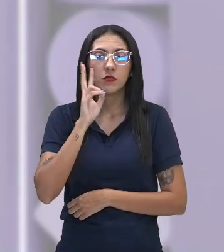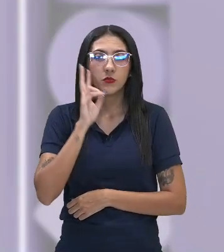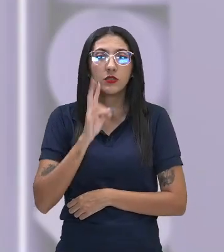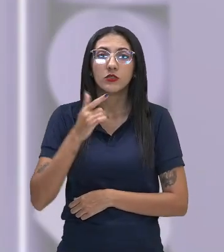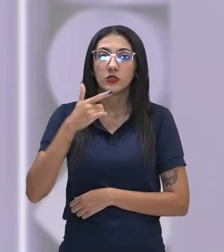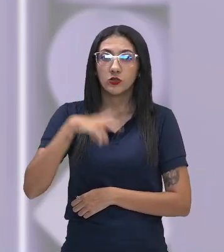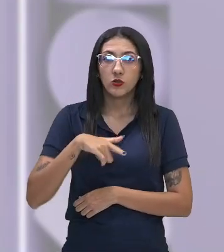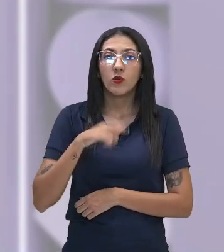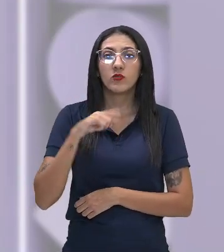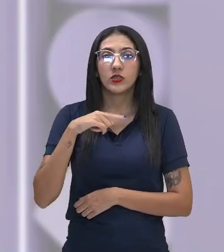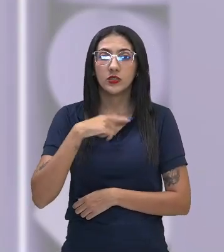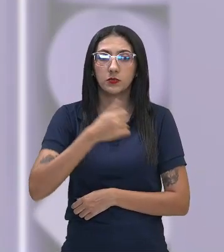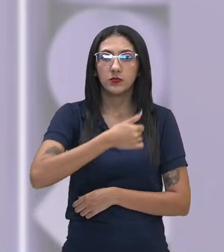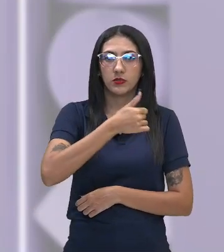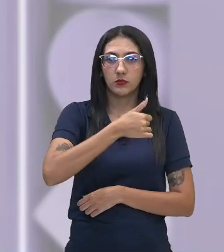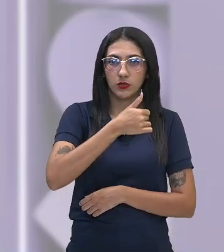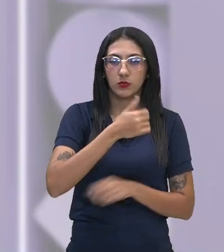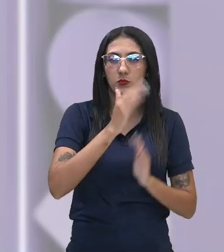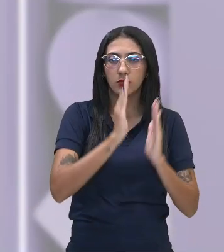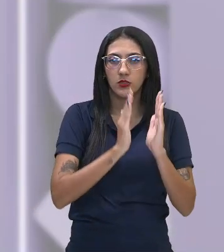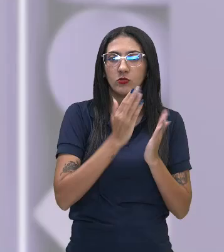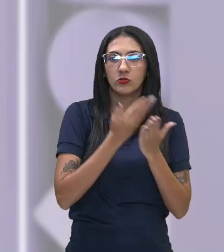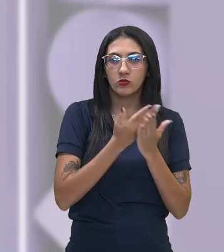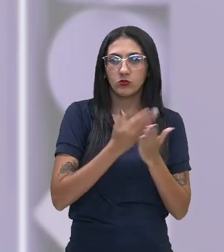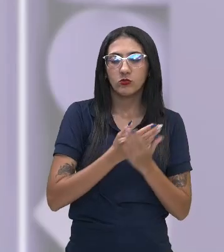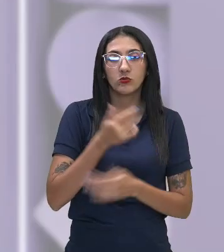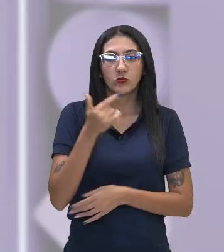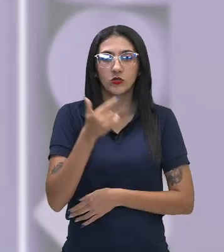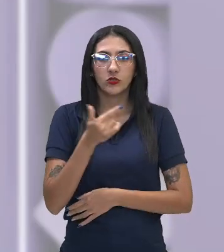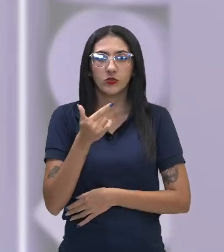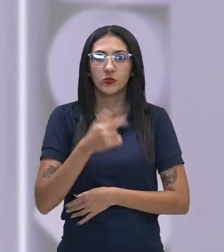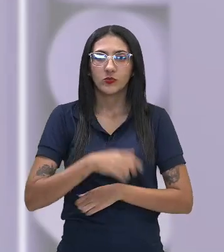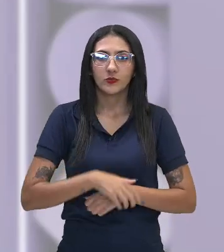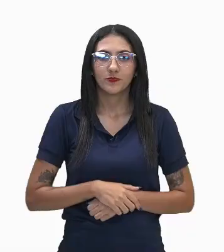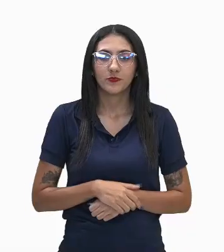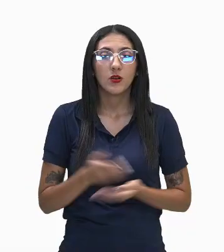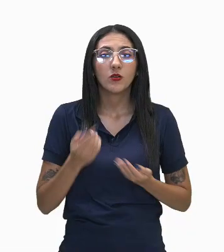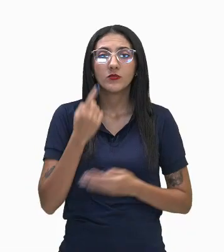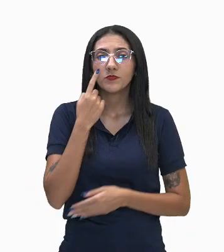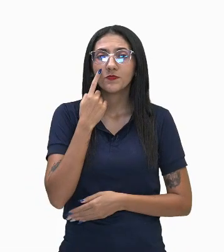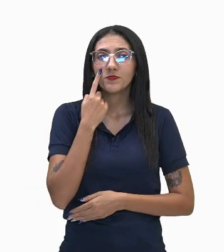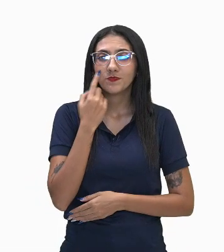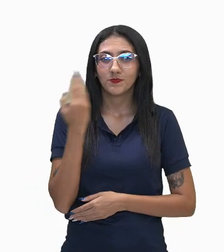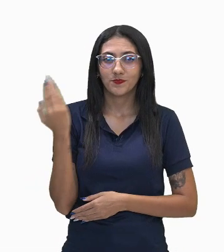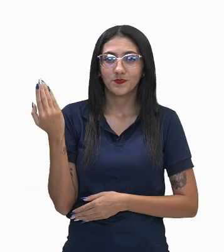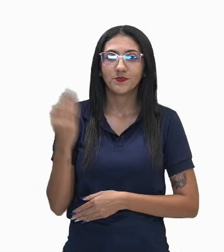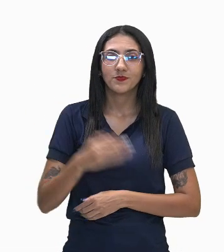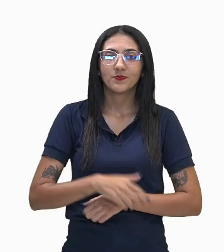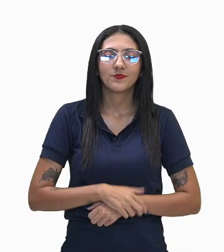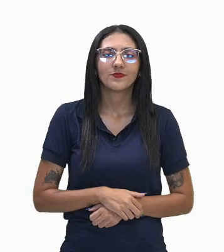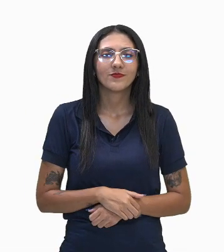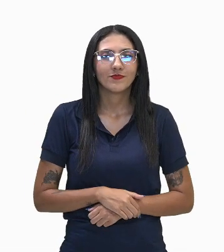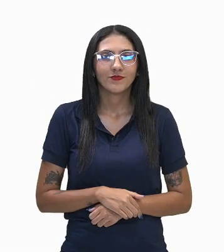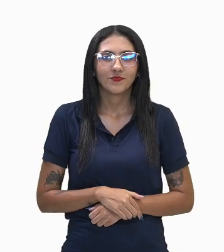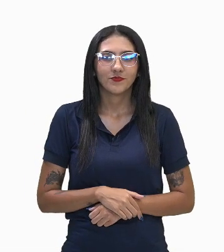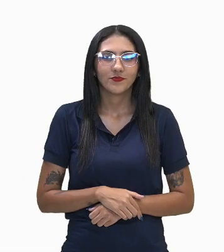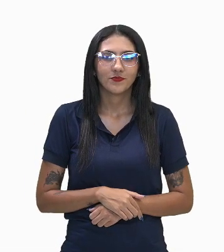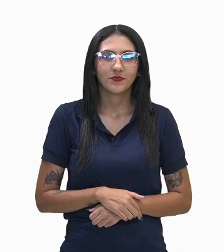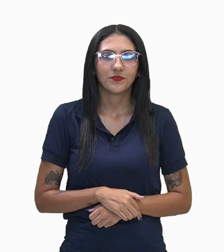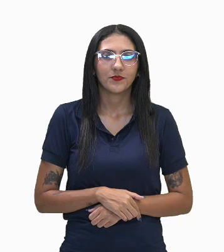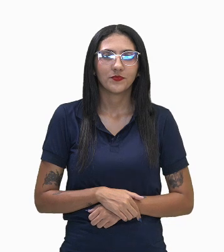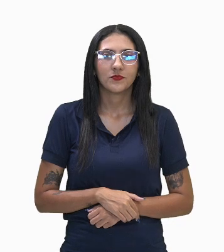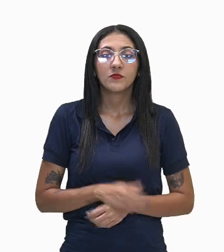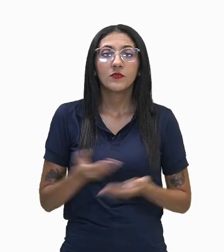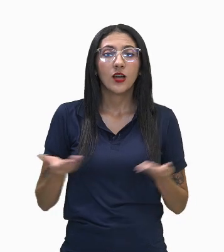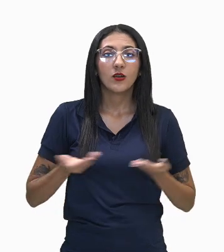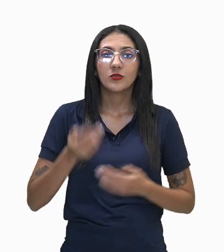dessas duas unidades do EJA, tá bom? Então vamos para o primeiro tópico? Olha só, vamos